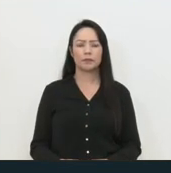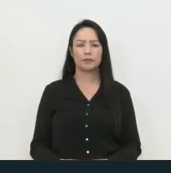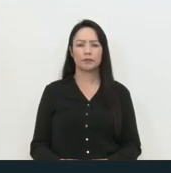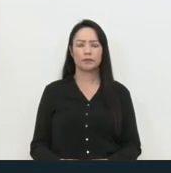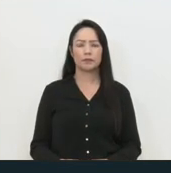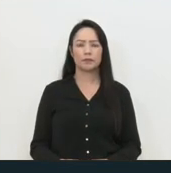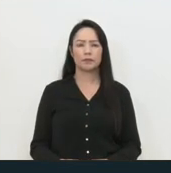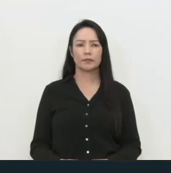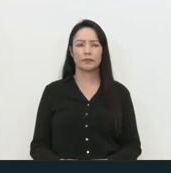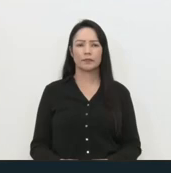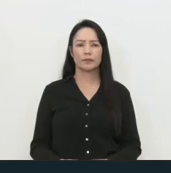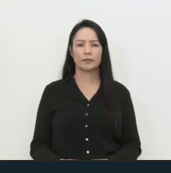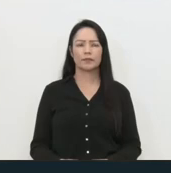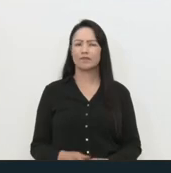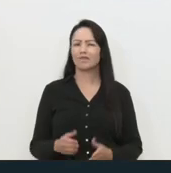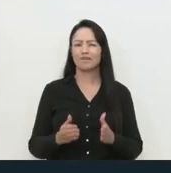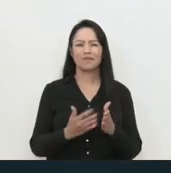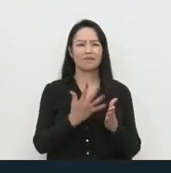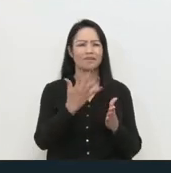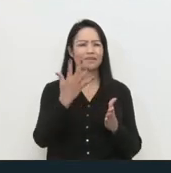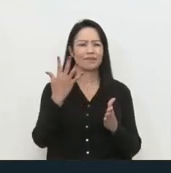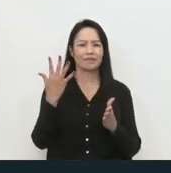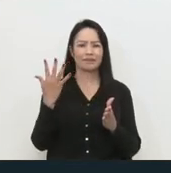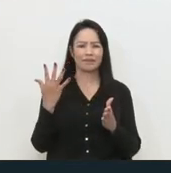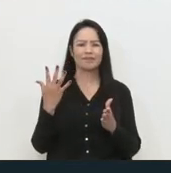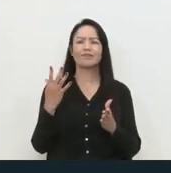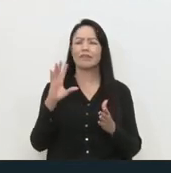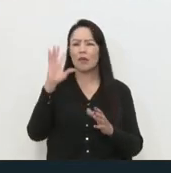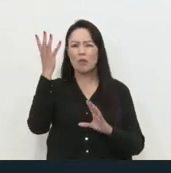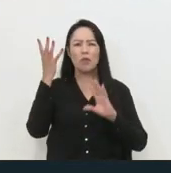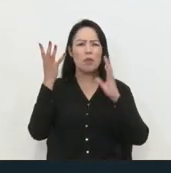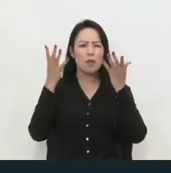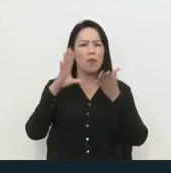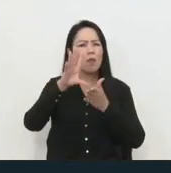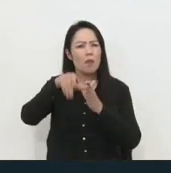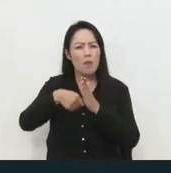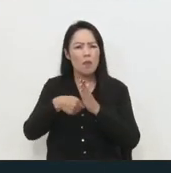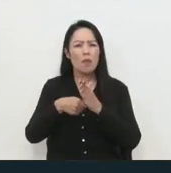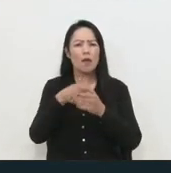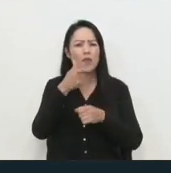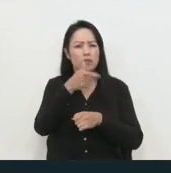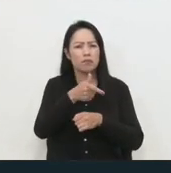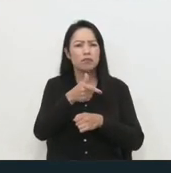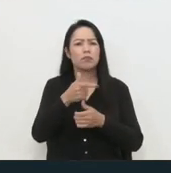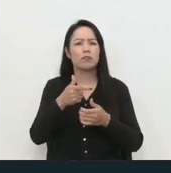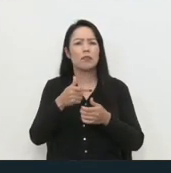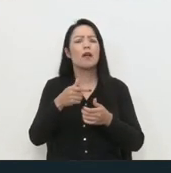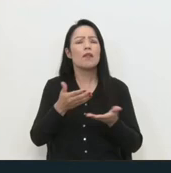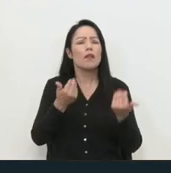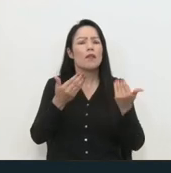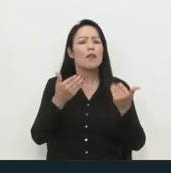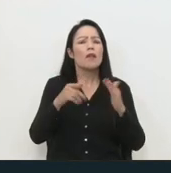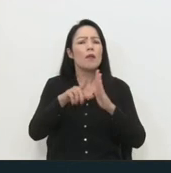são inúmeros casos de furtos e roubos